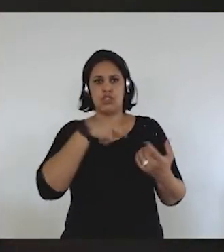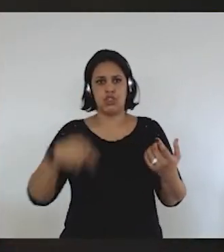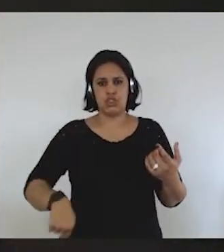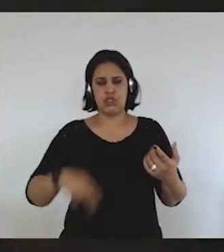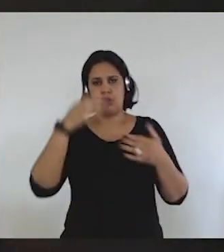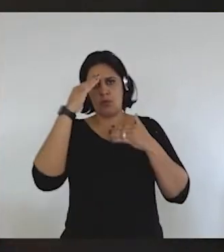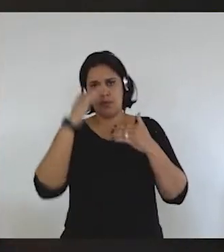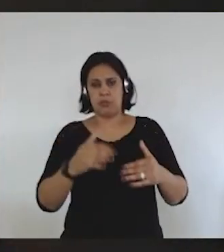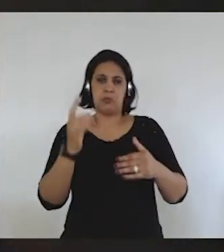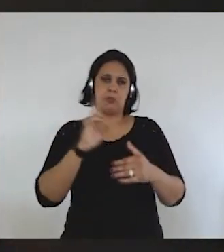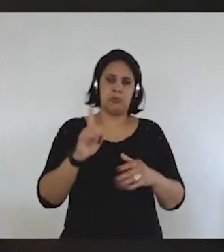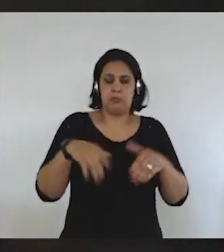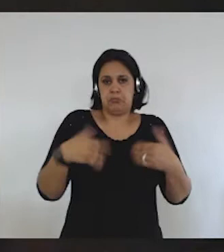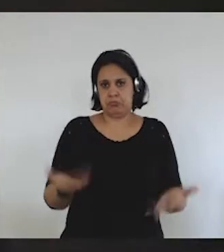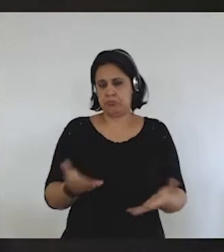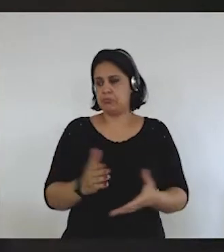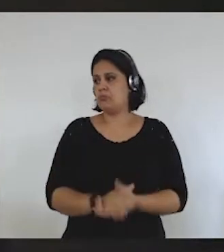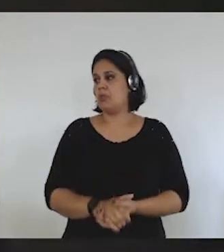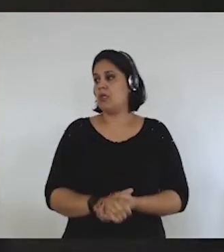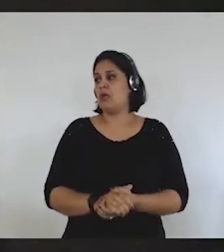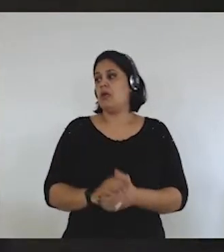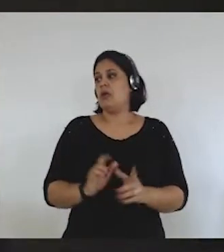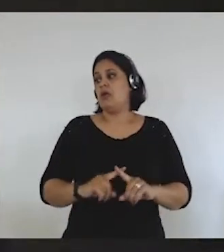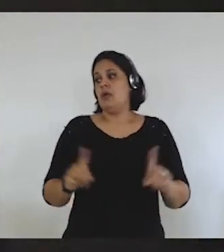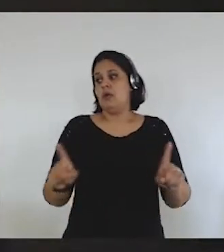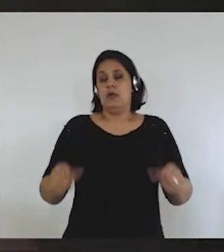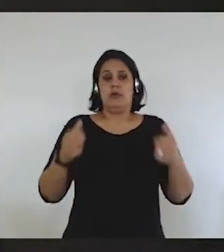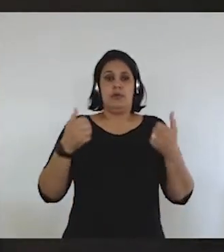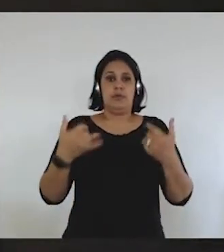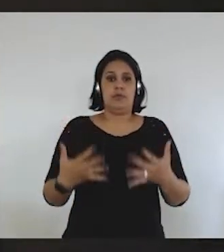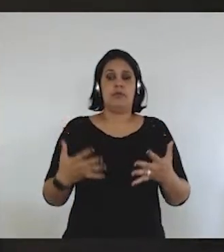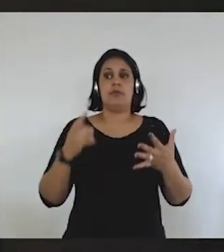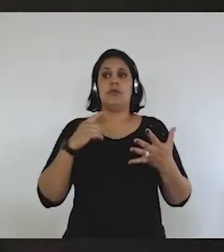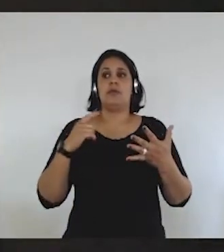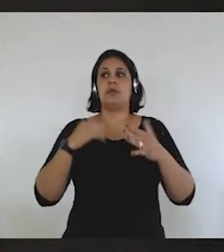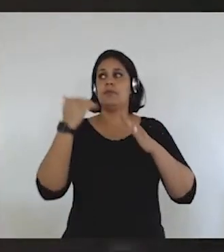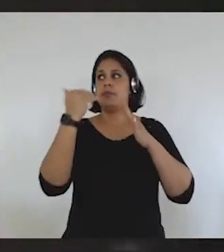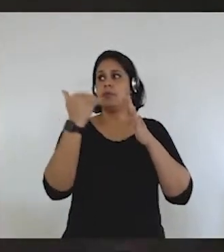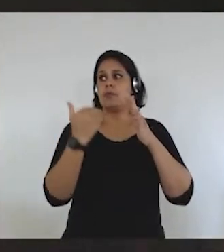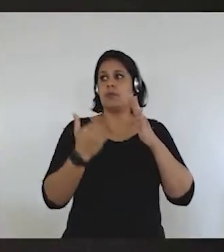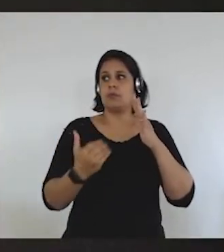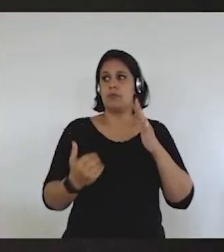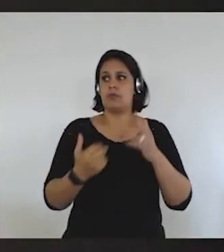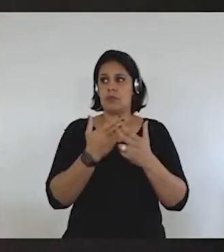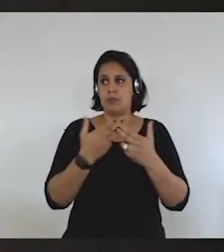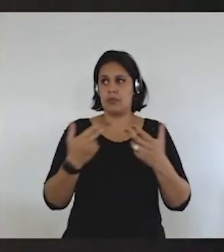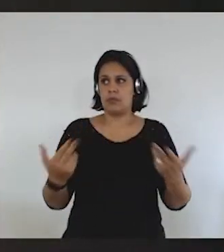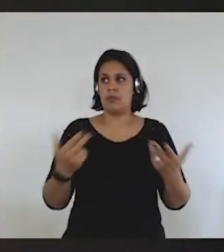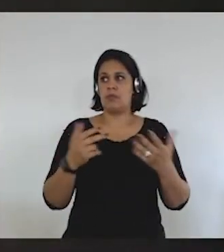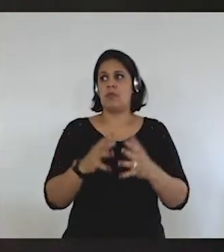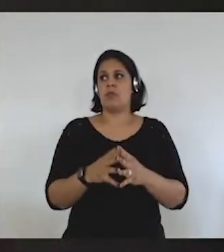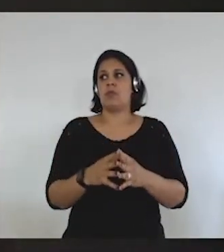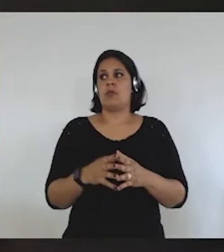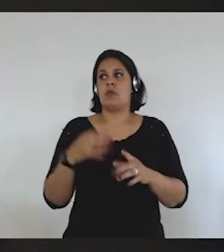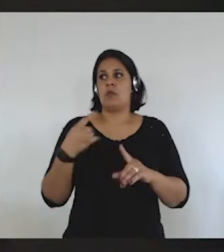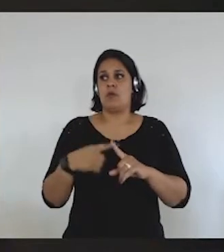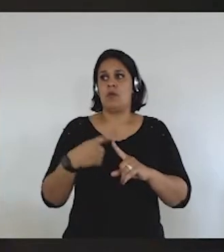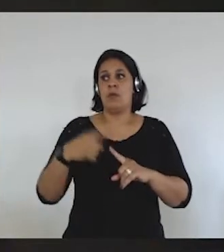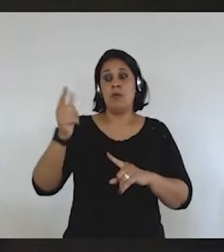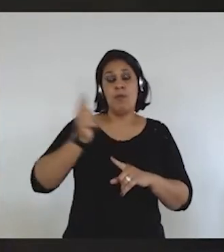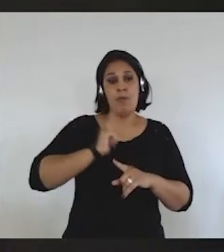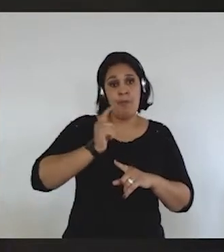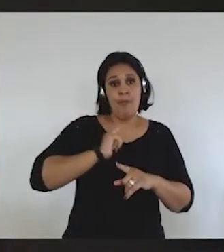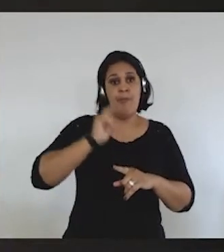desobedeceu, mas parametriza um pouco parâmetros de reporte, porque isso tem, na verdade,